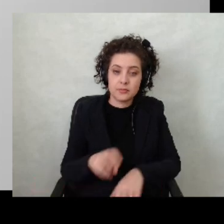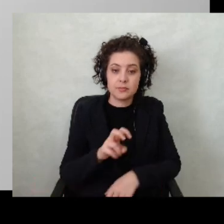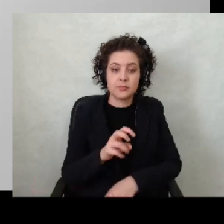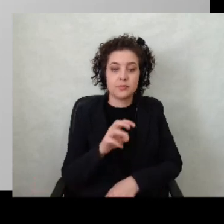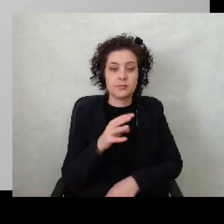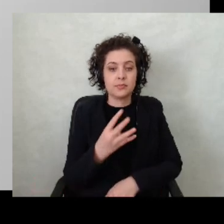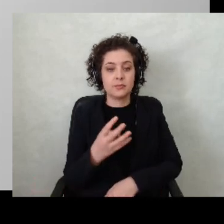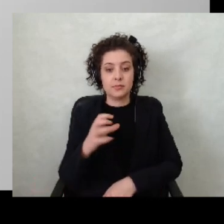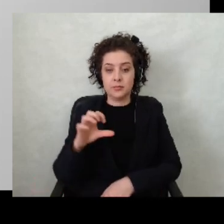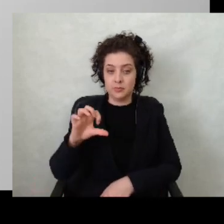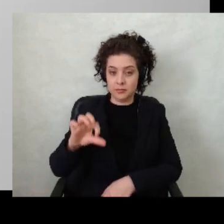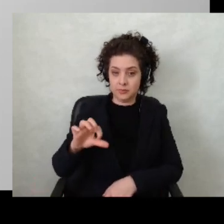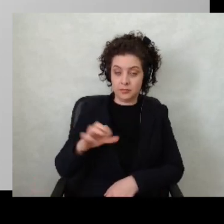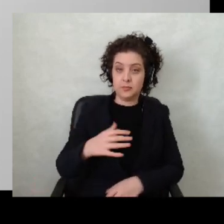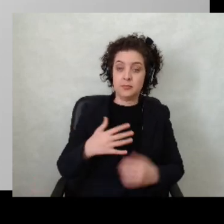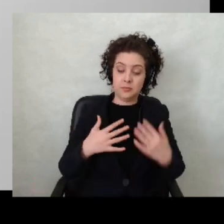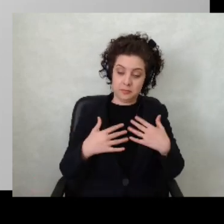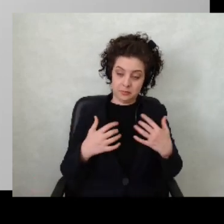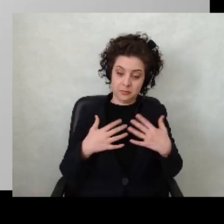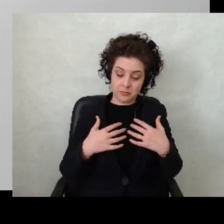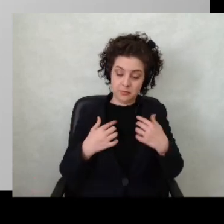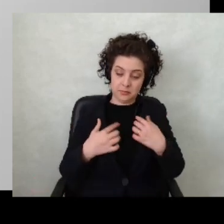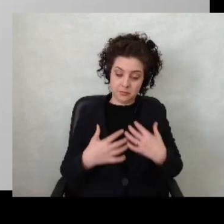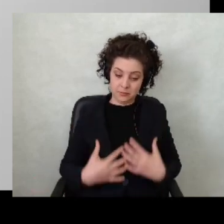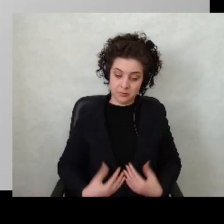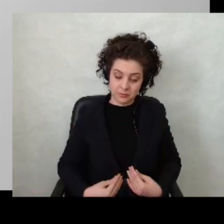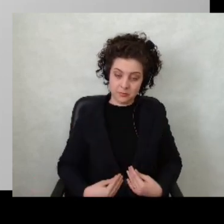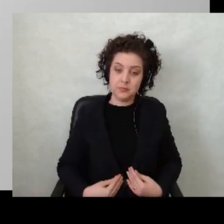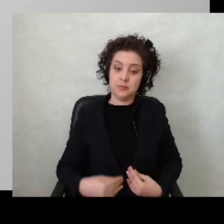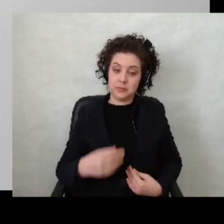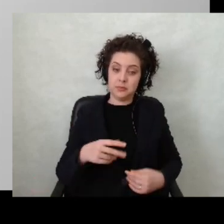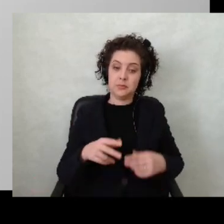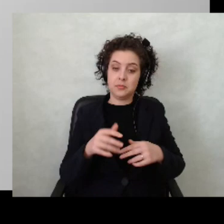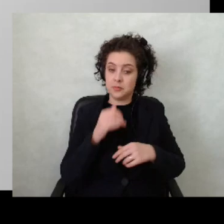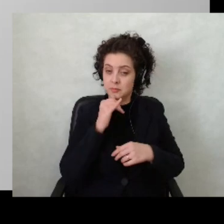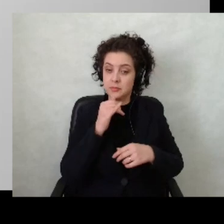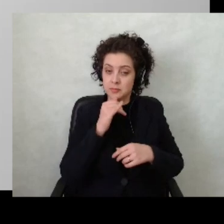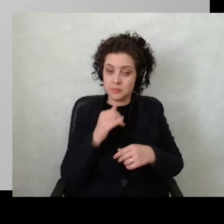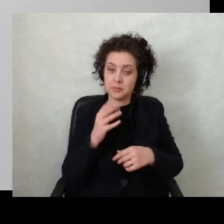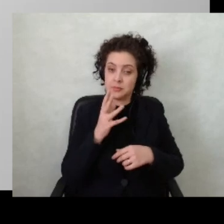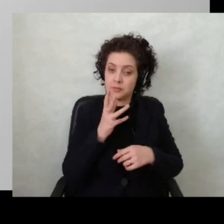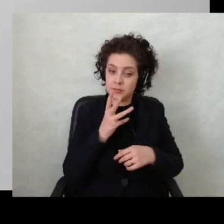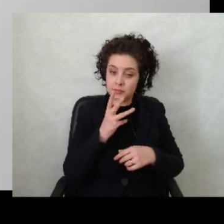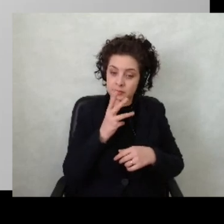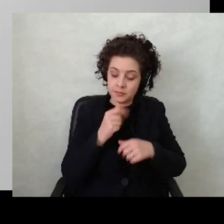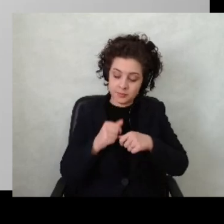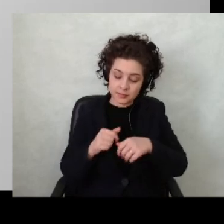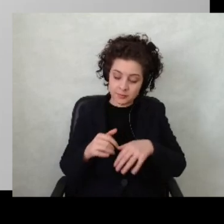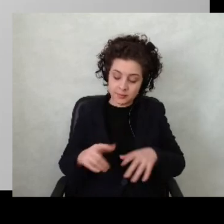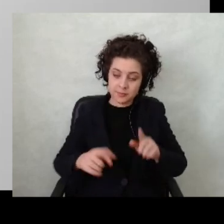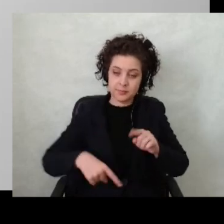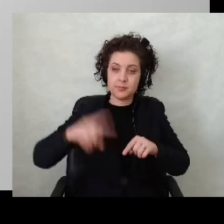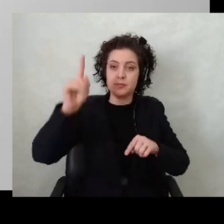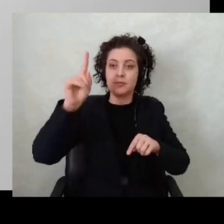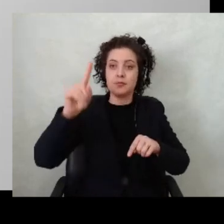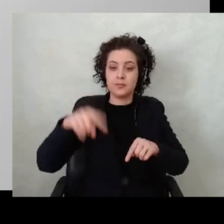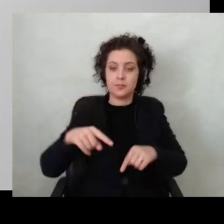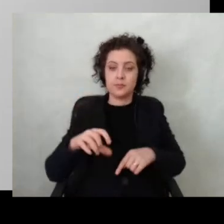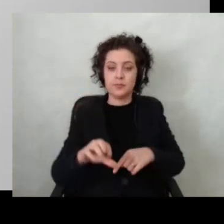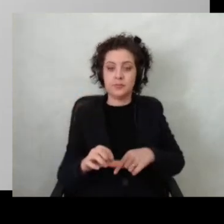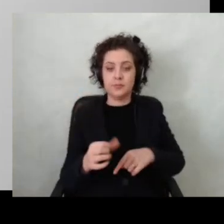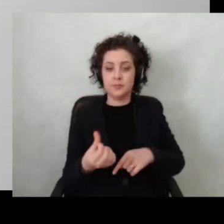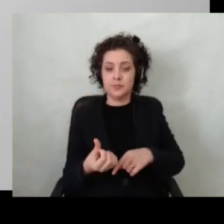são pulmonares, elas apresentam uma cinética de replicação mais lenta, atingindo um pico em 96 horas após